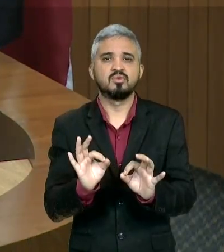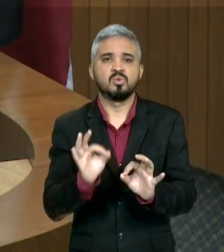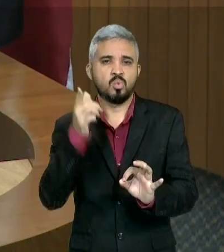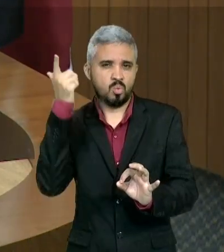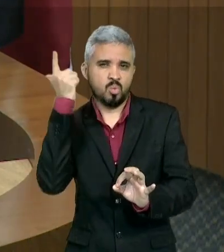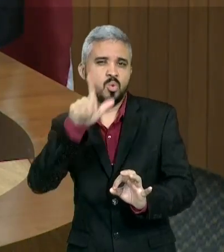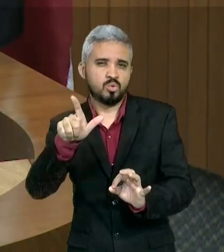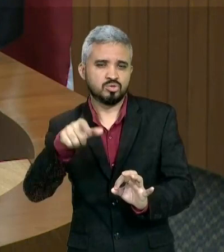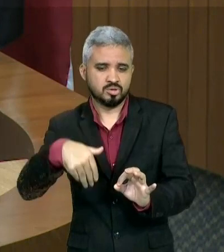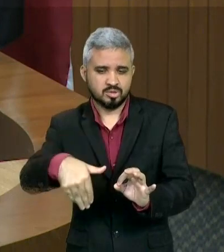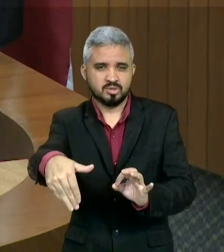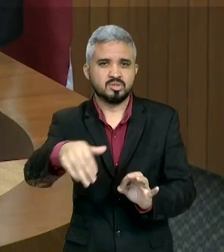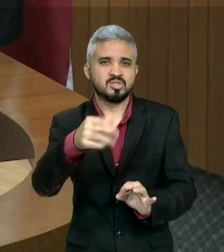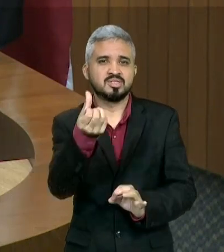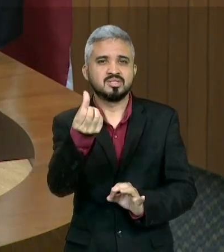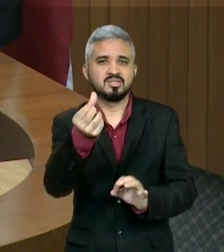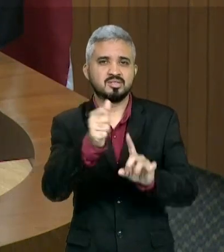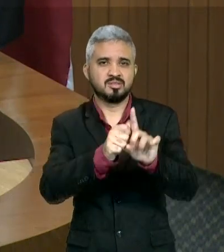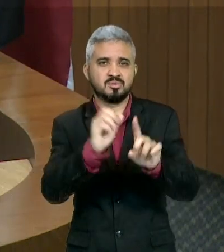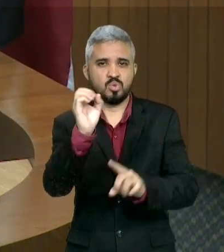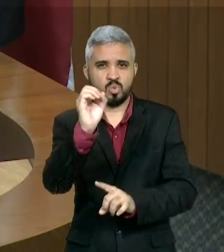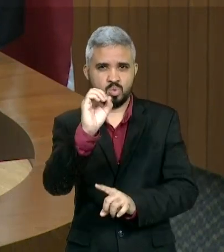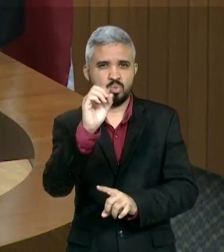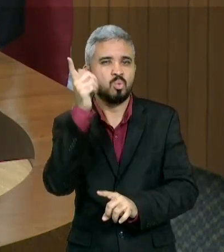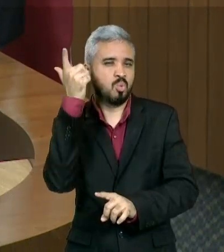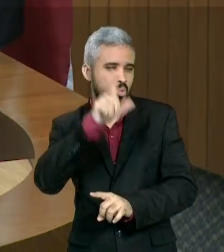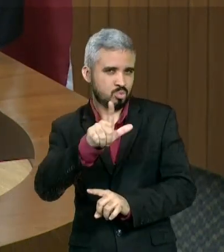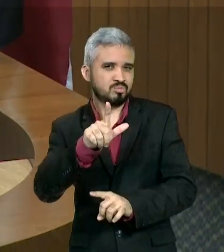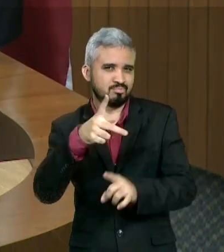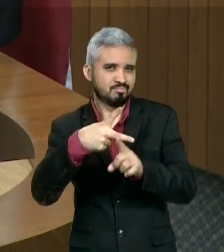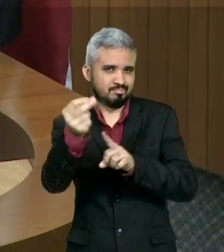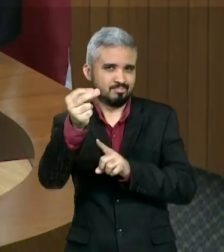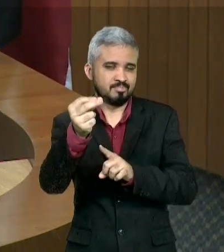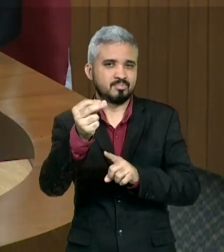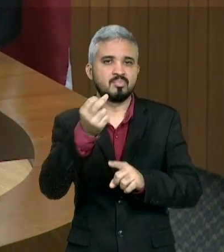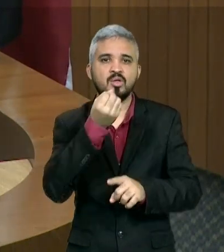no próximo dia 6 de outubro. Eram essas minhas palavras. Um bom dia a todos.